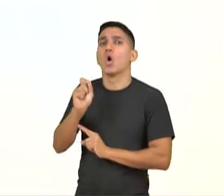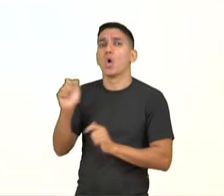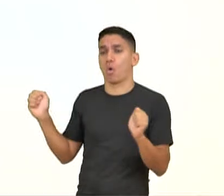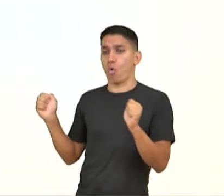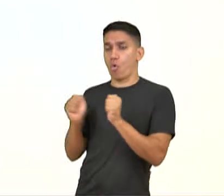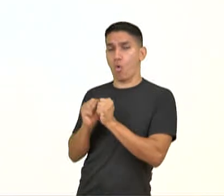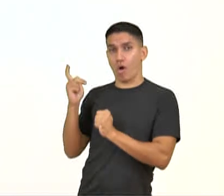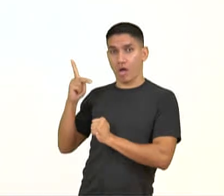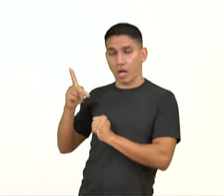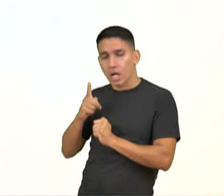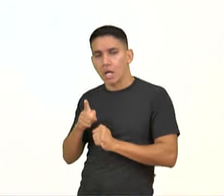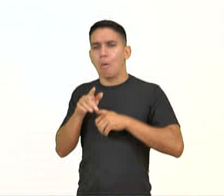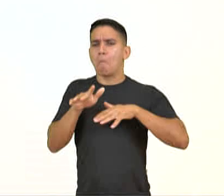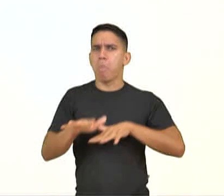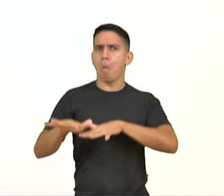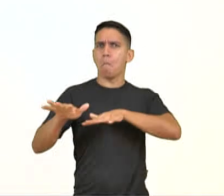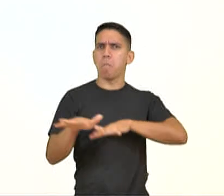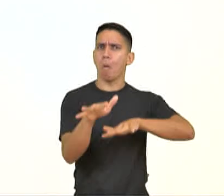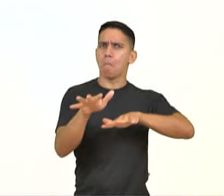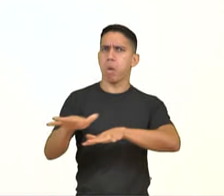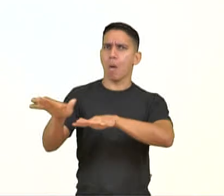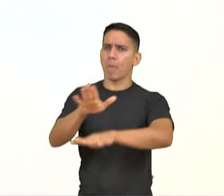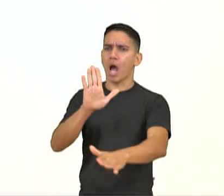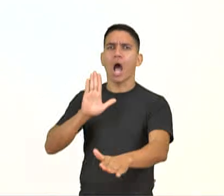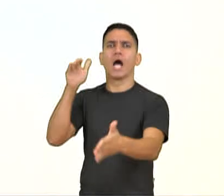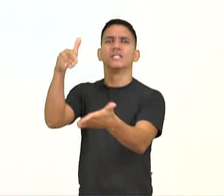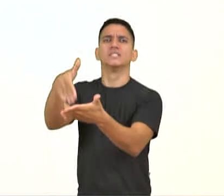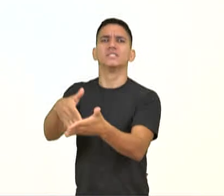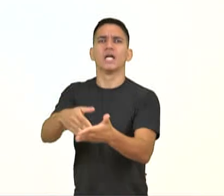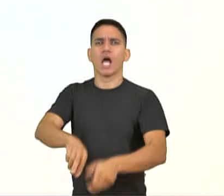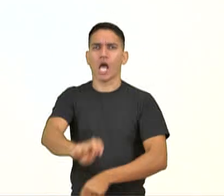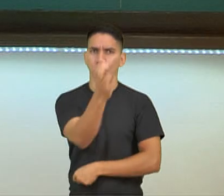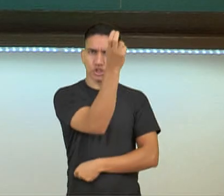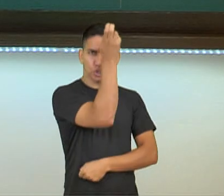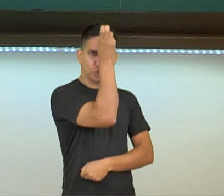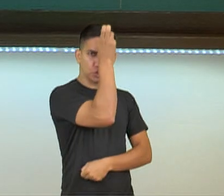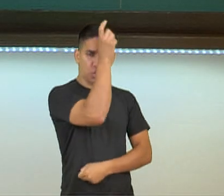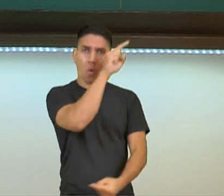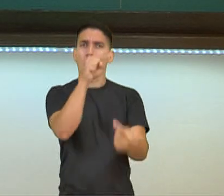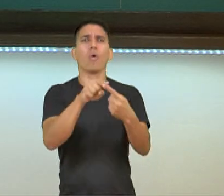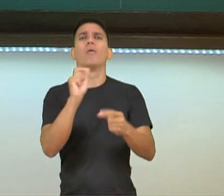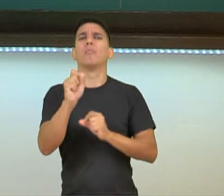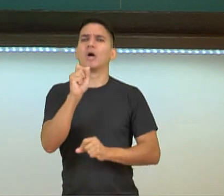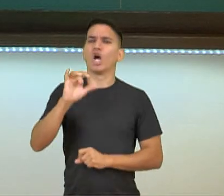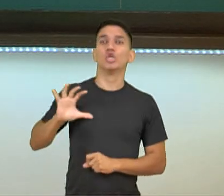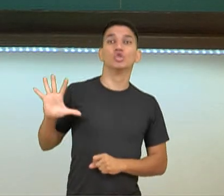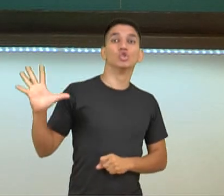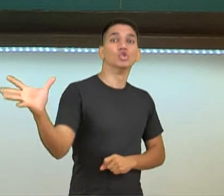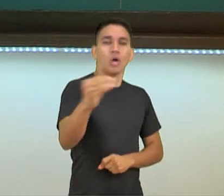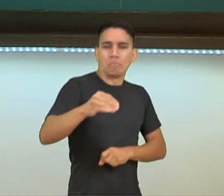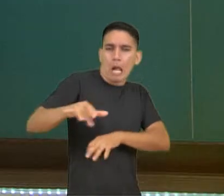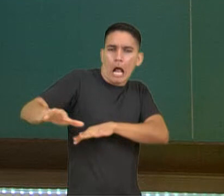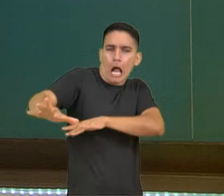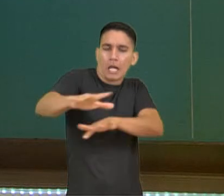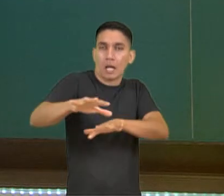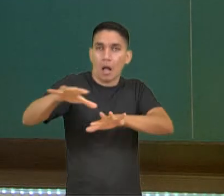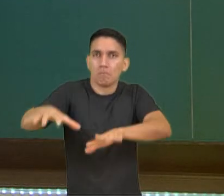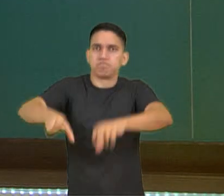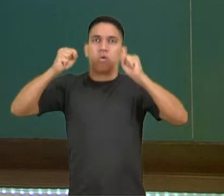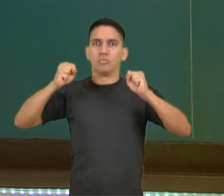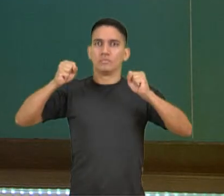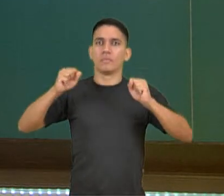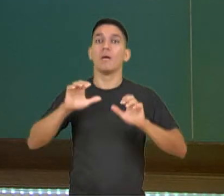ele numa expedição em direção ao Egito. O objetivo era tomar todo aquele território e olha só,